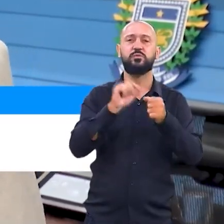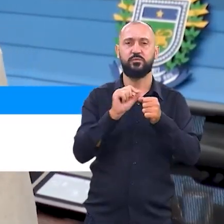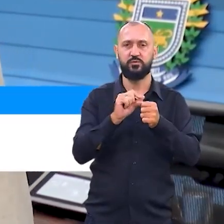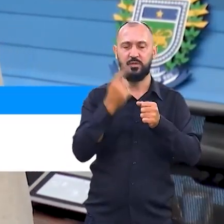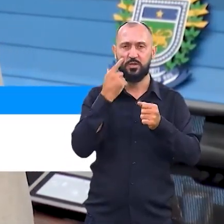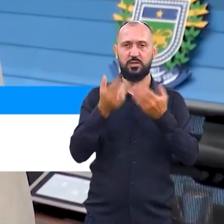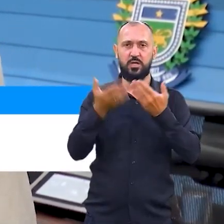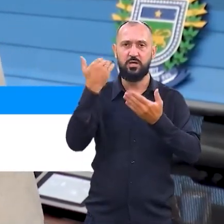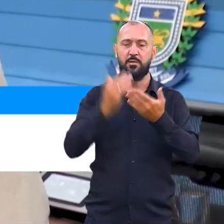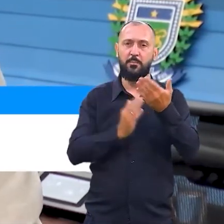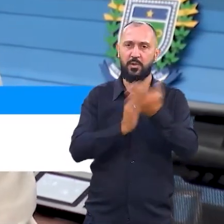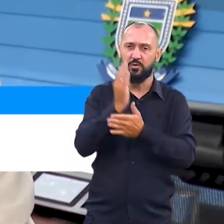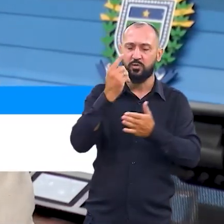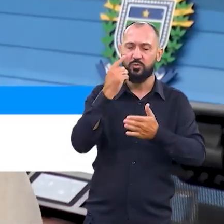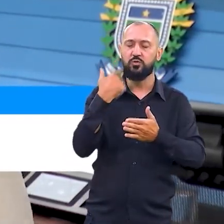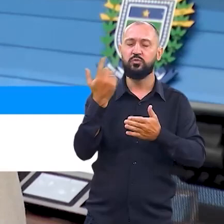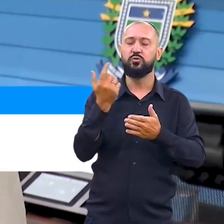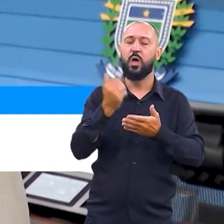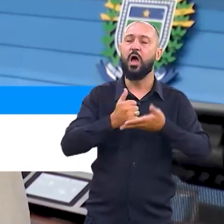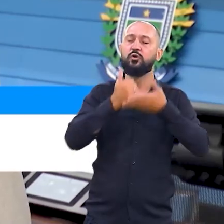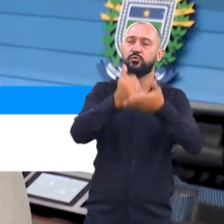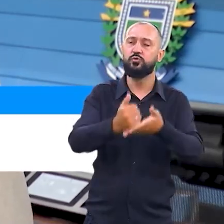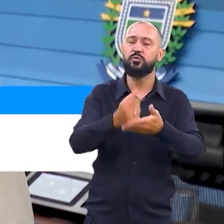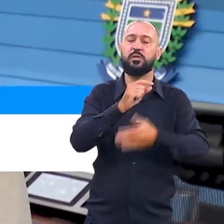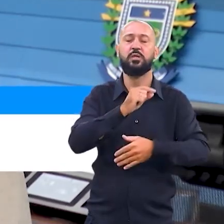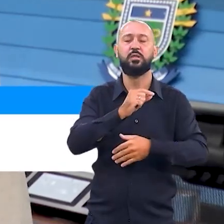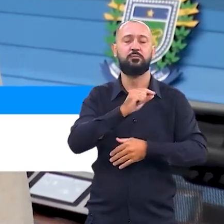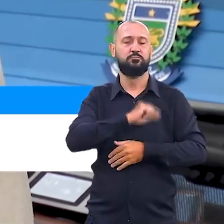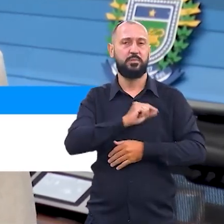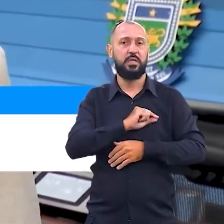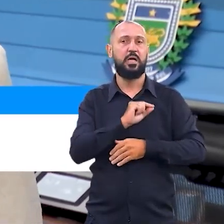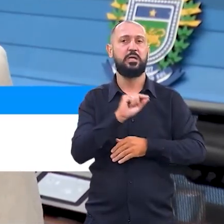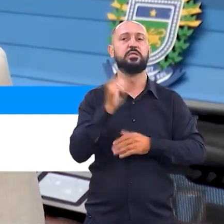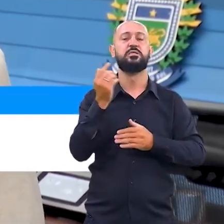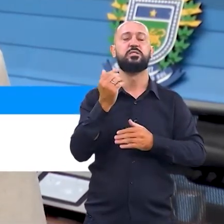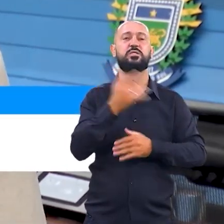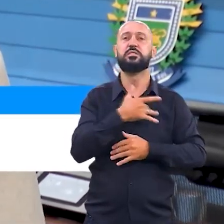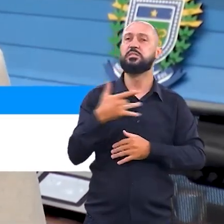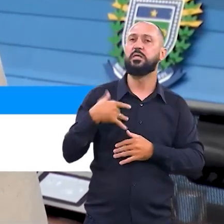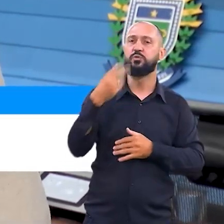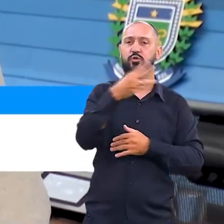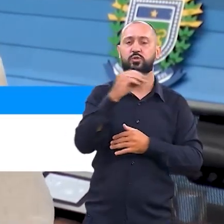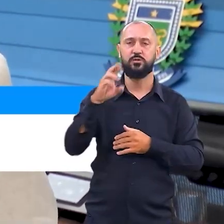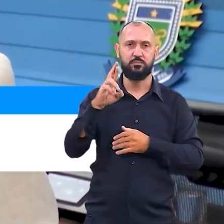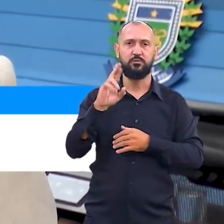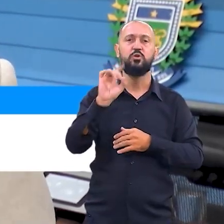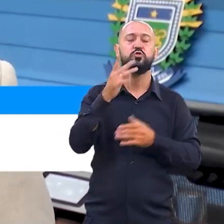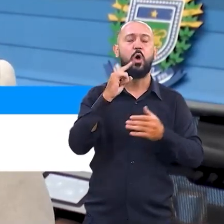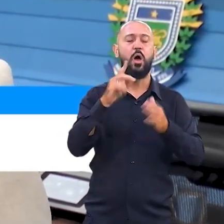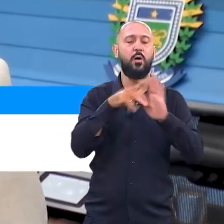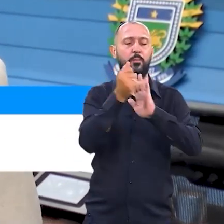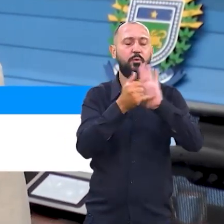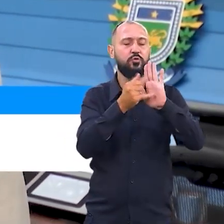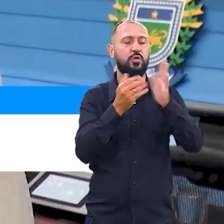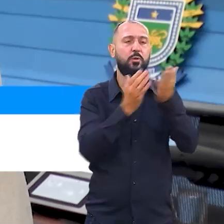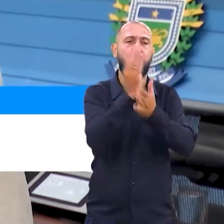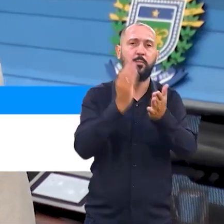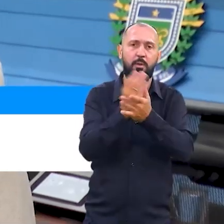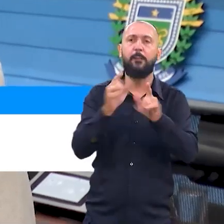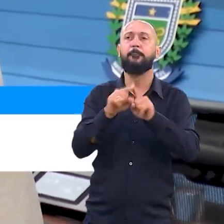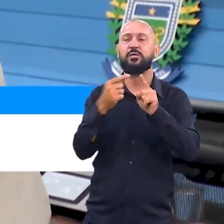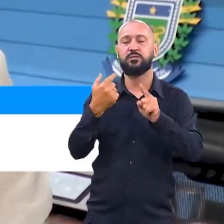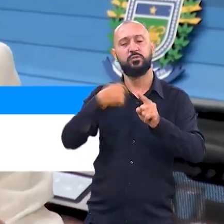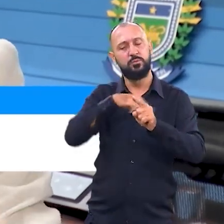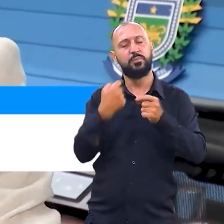quando recentemente aprovamos o auxílio saúde de R$300, e a Assembleia participar não apenas votando as matérias que